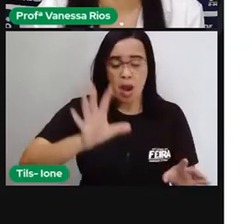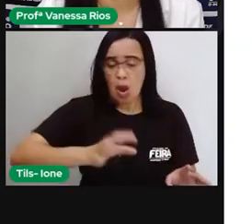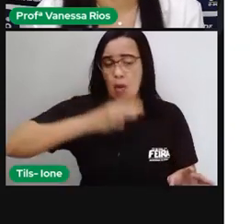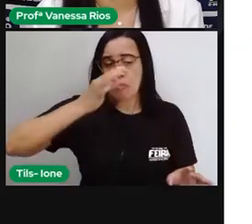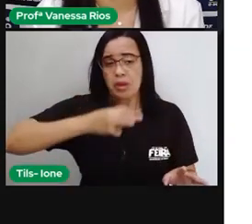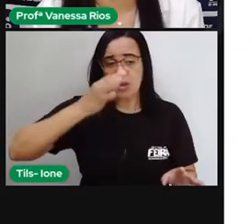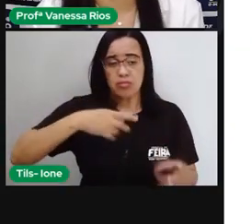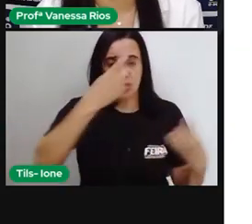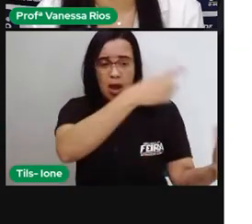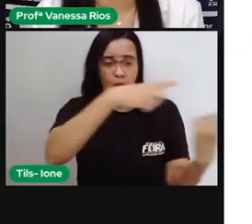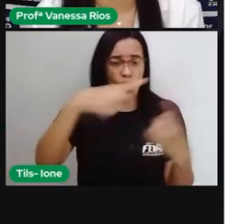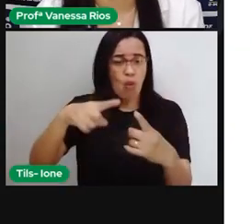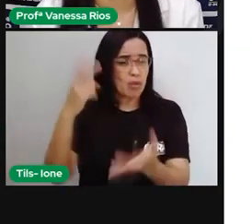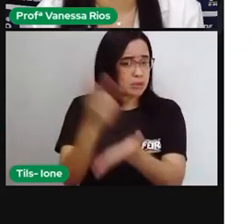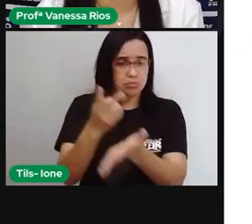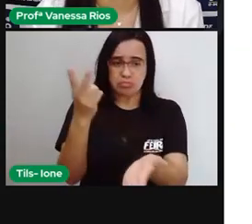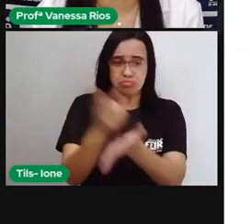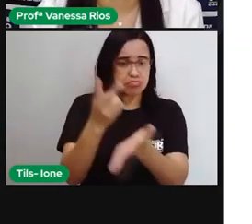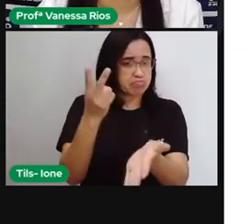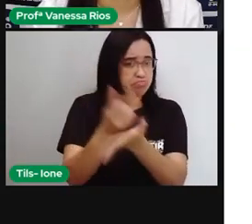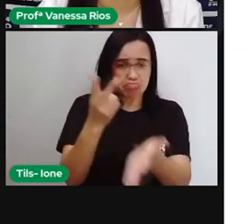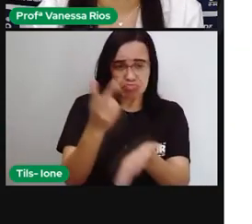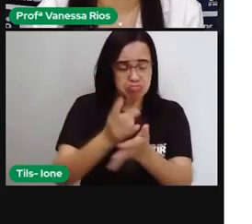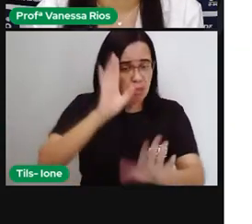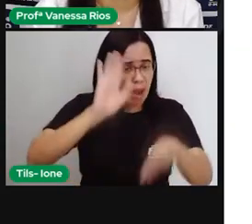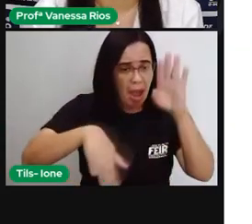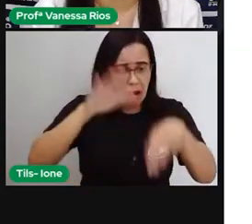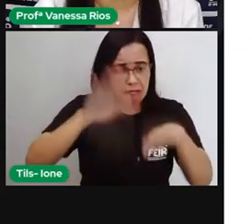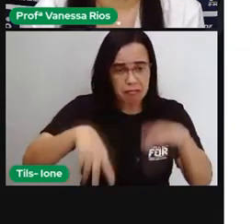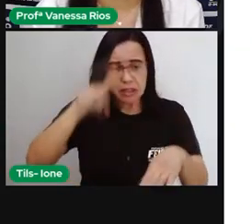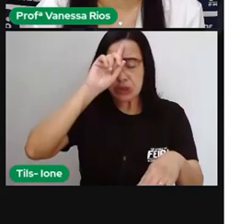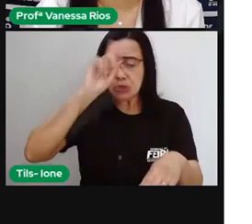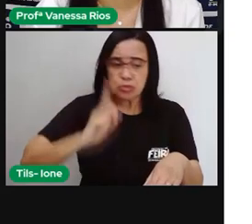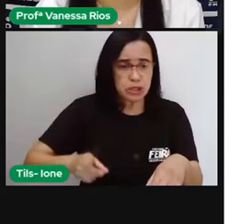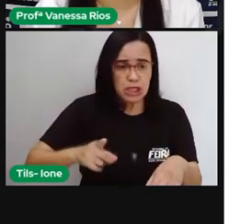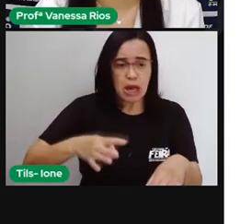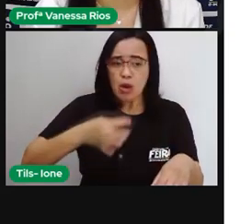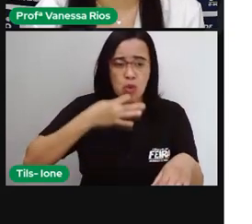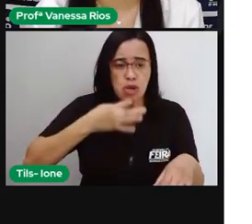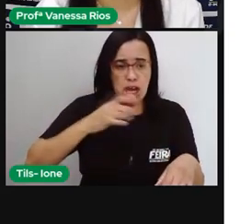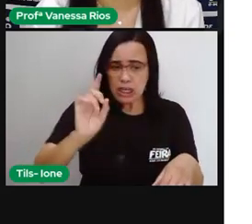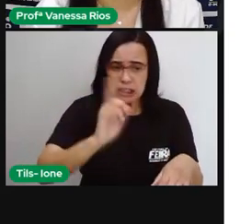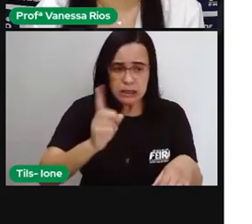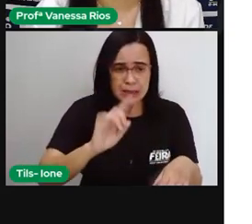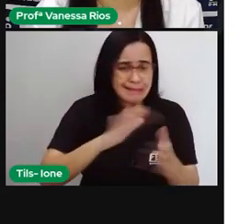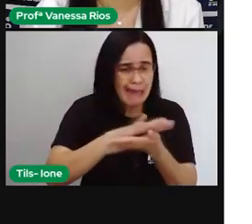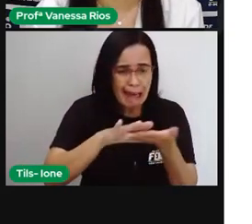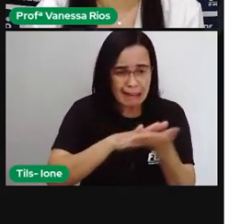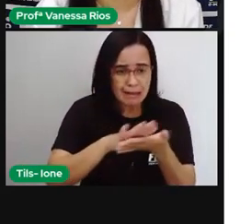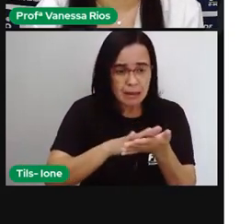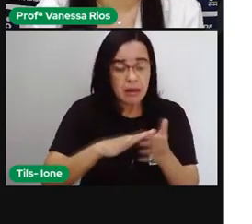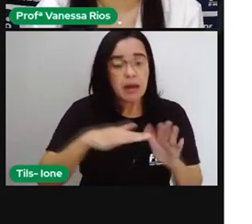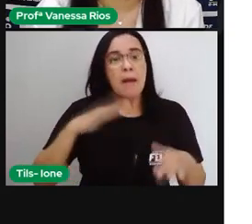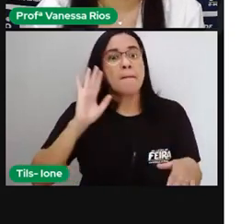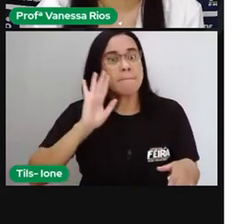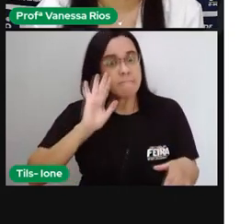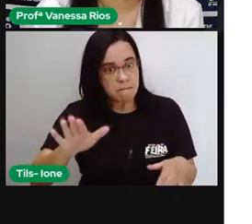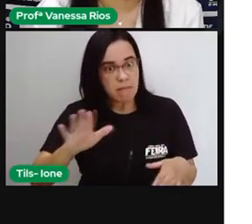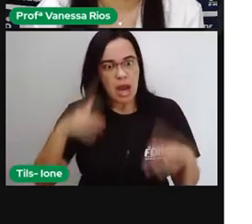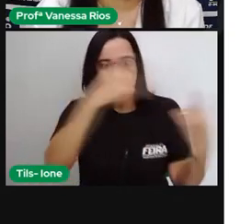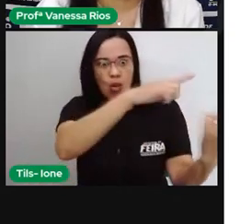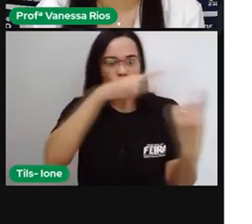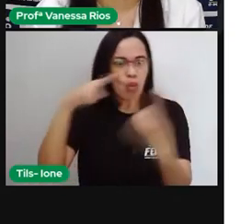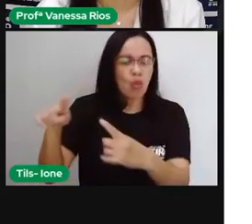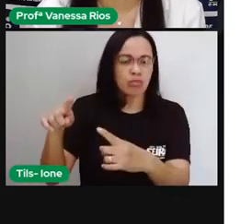que haja experiências ou fatos relevantes para comprová-lo. A própria palavra a gente já entende assim, ó, pré,